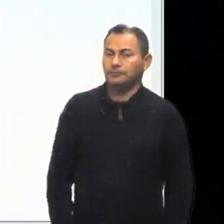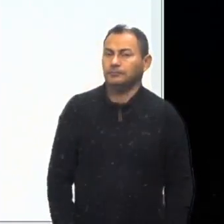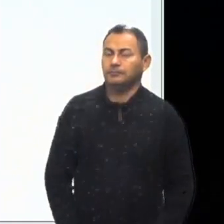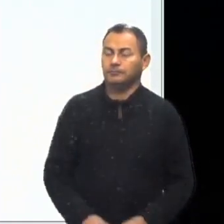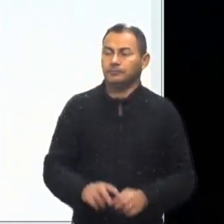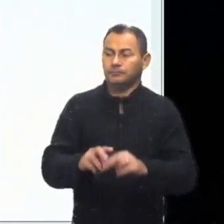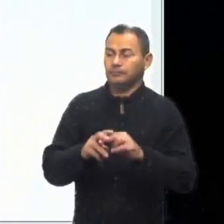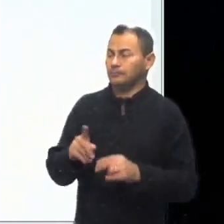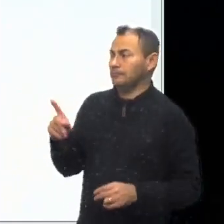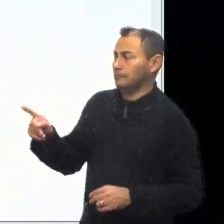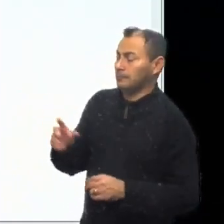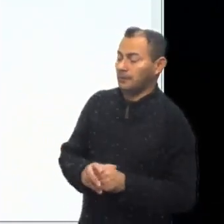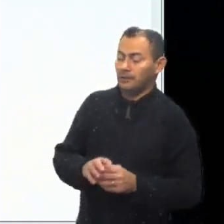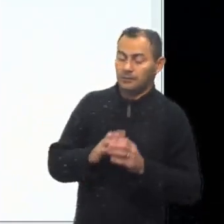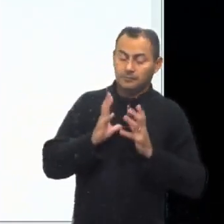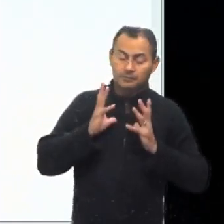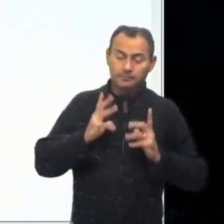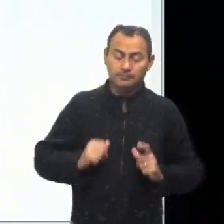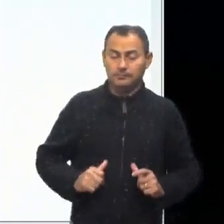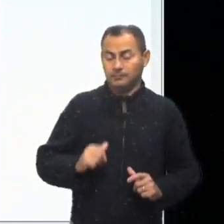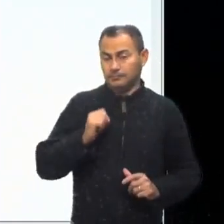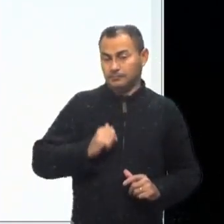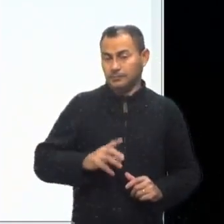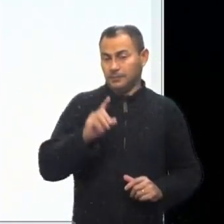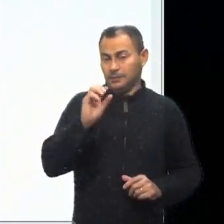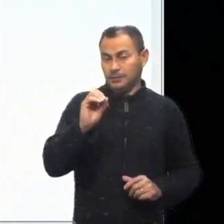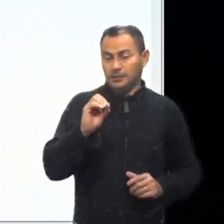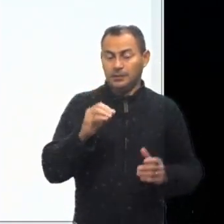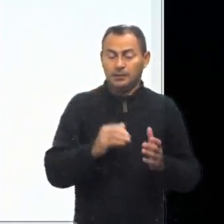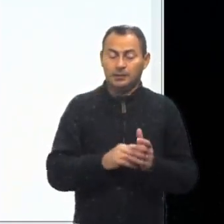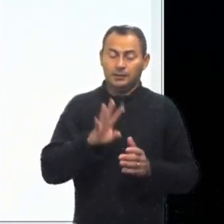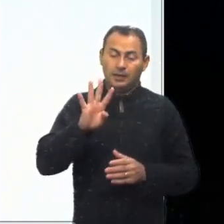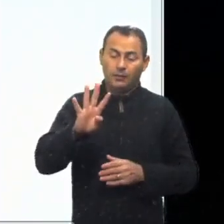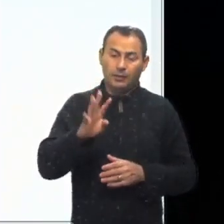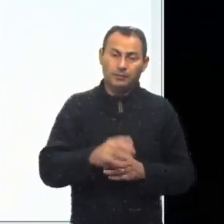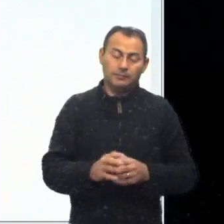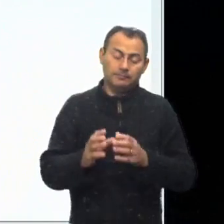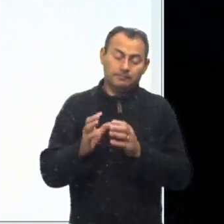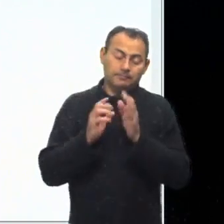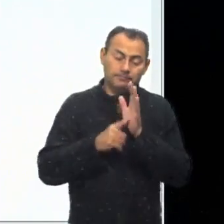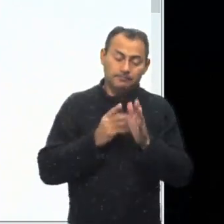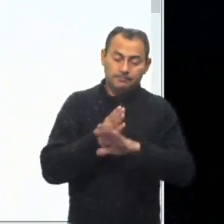Então, nesse caso, ele iria varrer de 0, de 1 até 4.